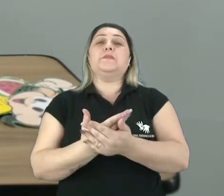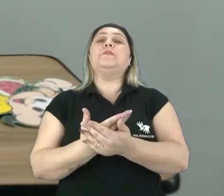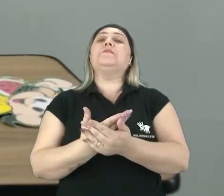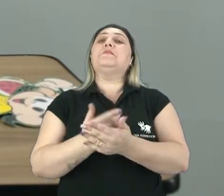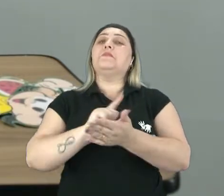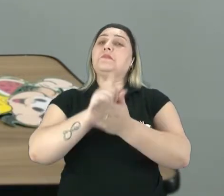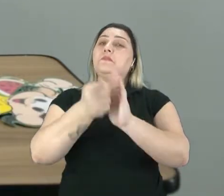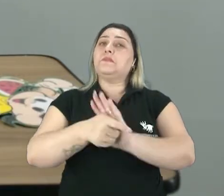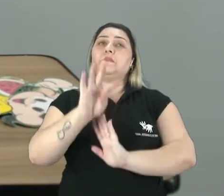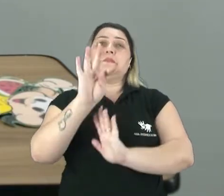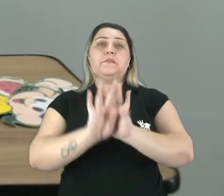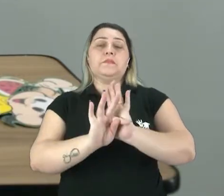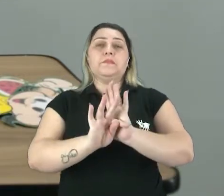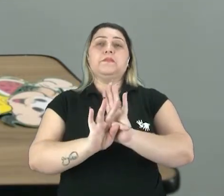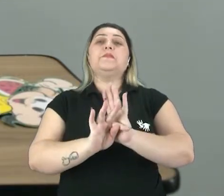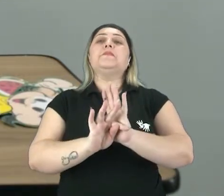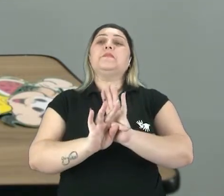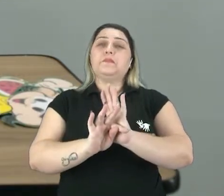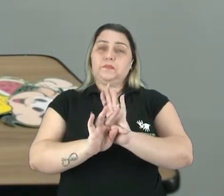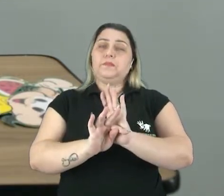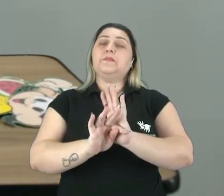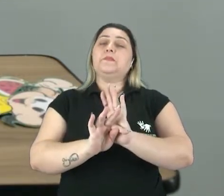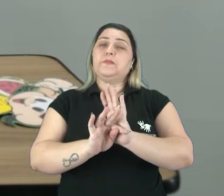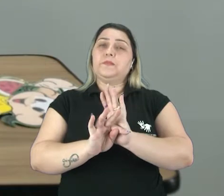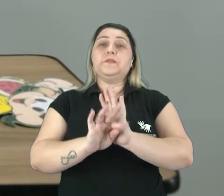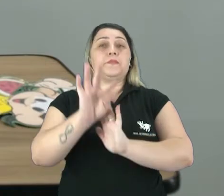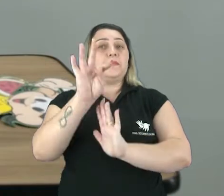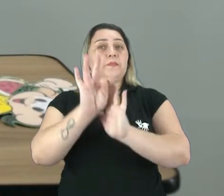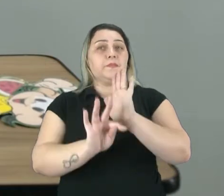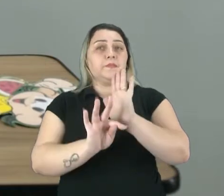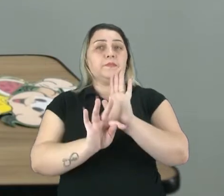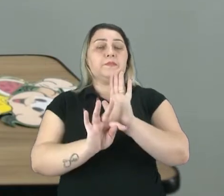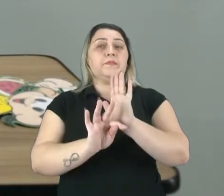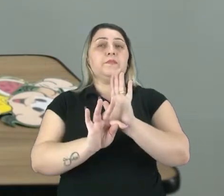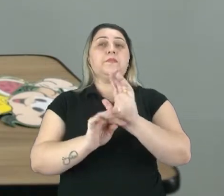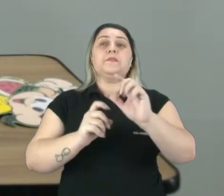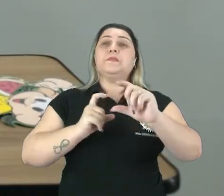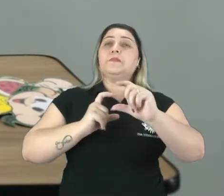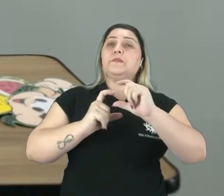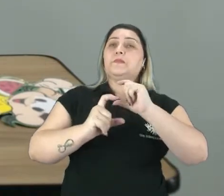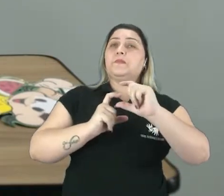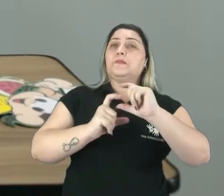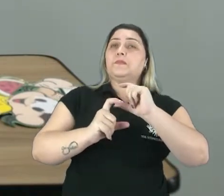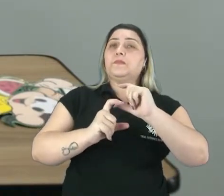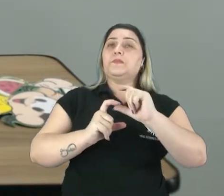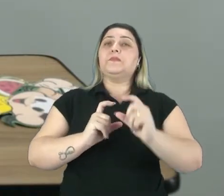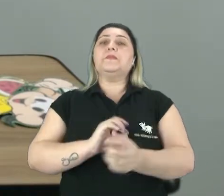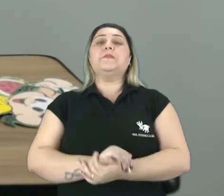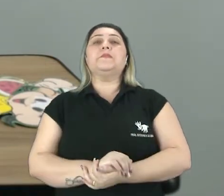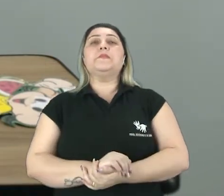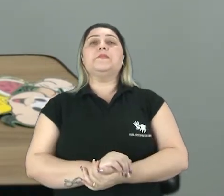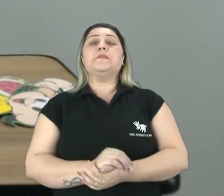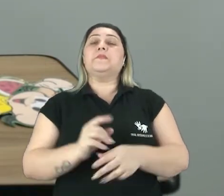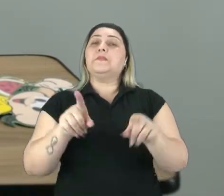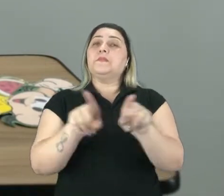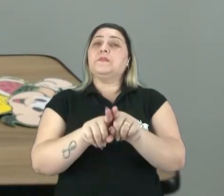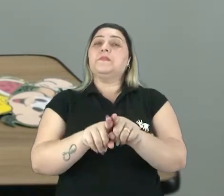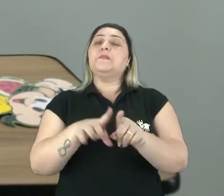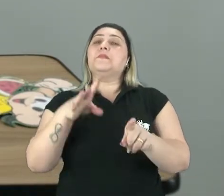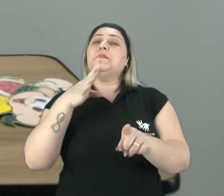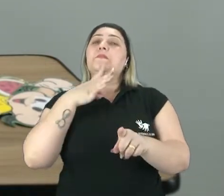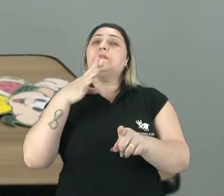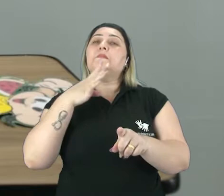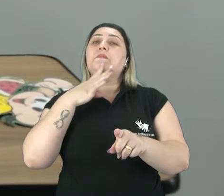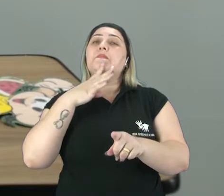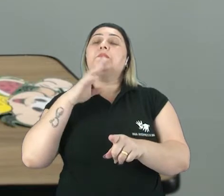sobre este gênero textual, sobre este tipo de texto, história em quadrinhos, também conhecida